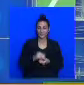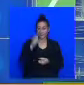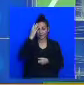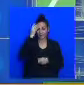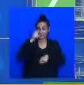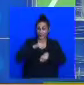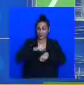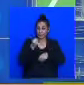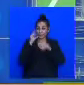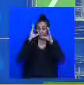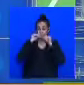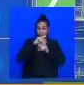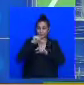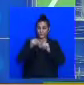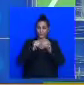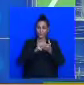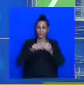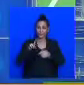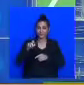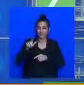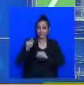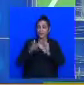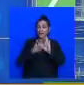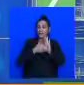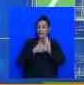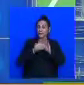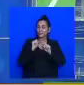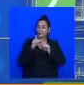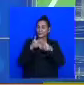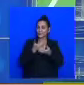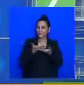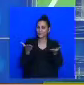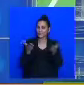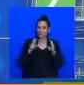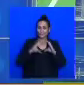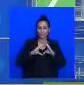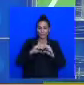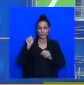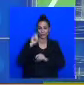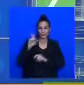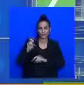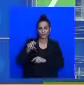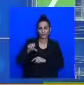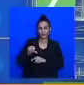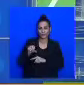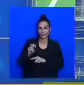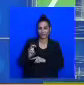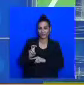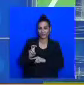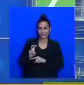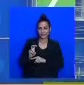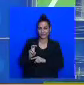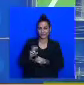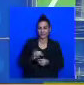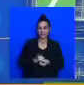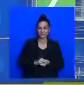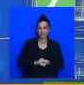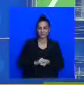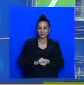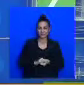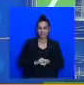Amanhã às 8 da noite tem sorteio da Mega Sena. Aposte e boa sorte. Bola azul, número 95.